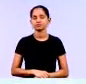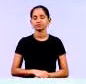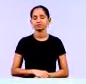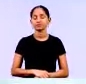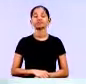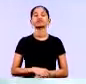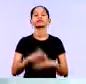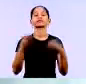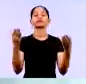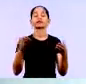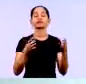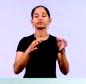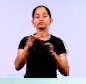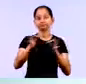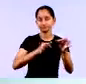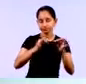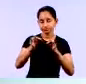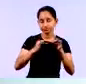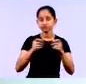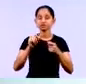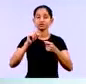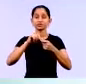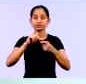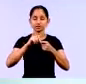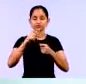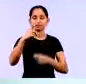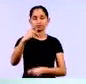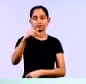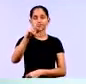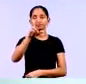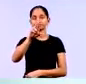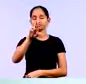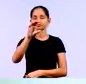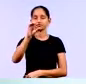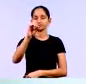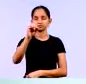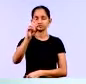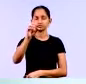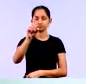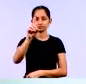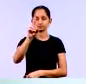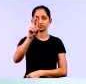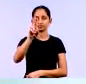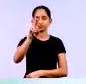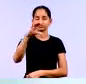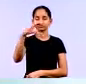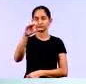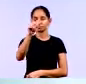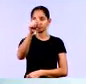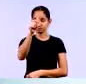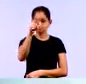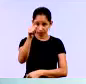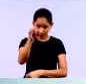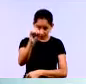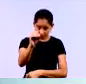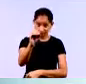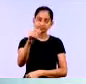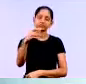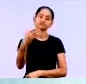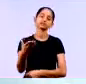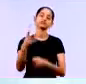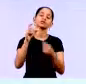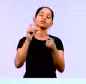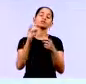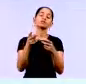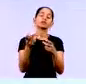O orçamento de custos de produção, orçamentos de custo de produção, como é que eu